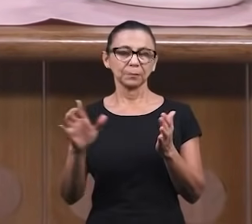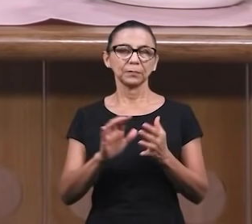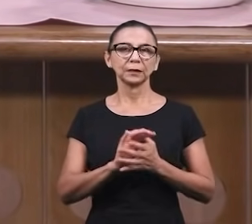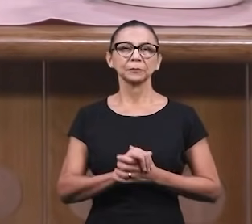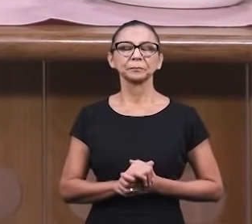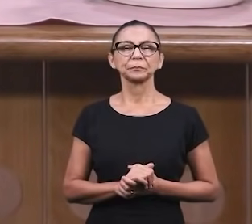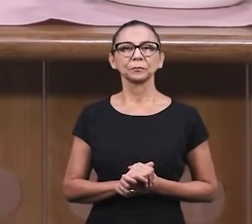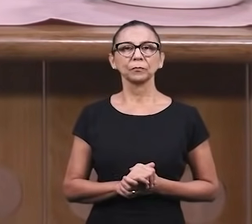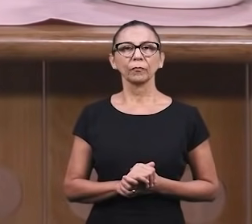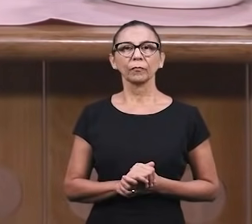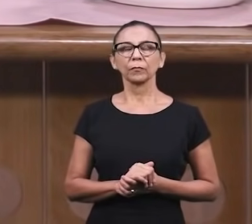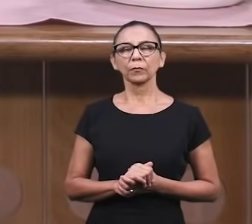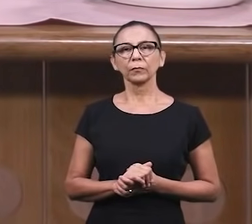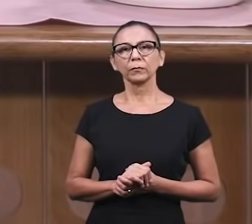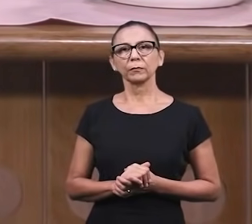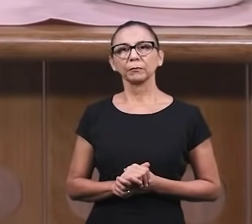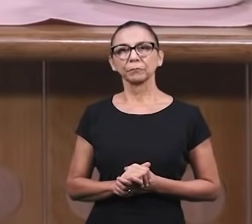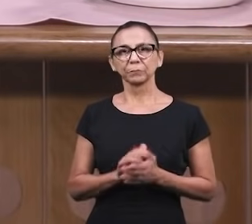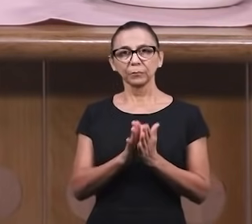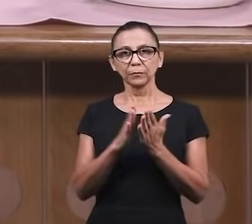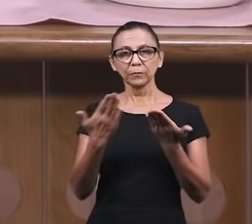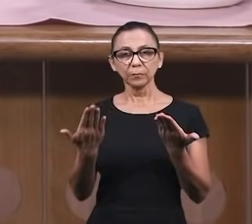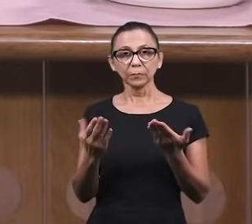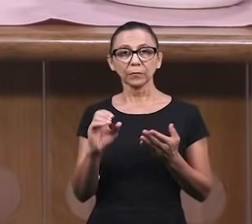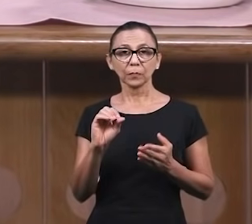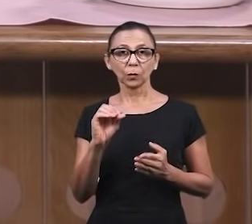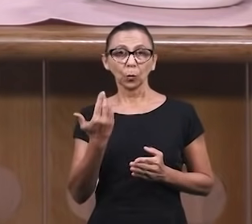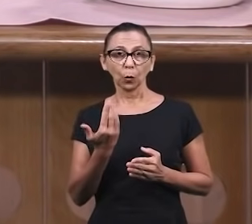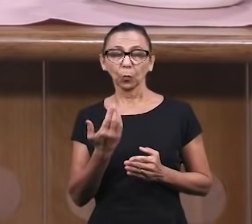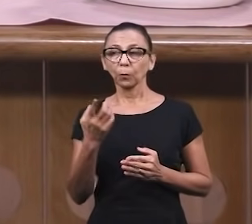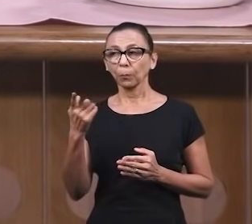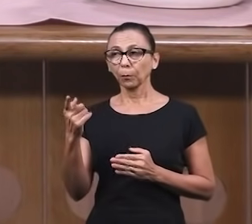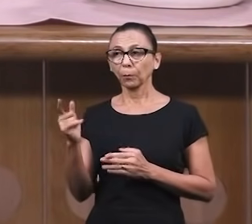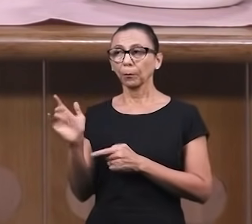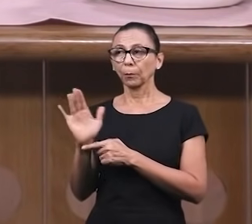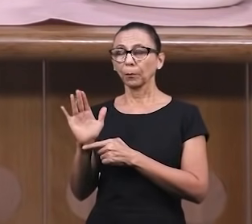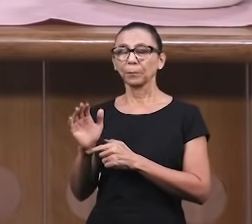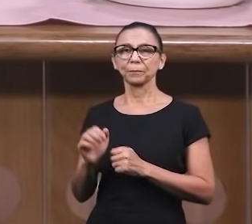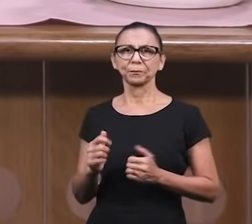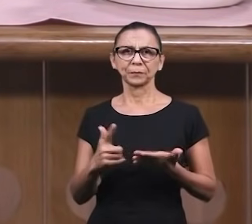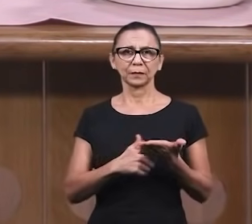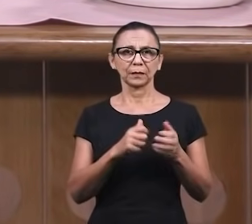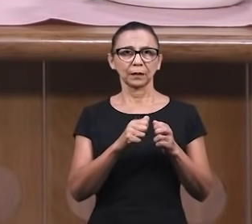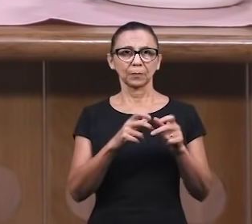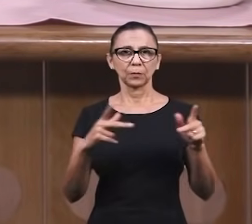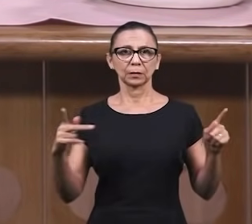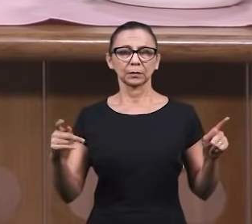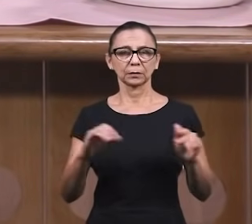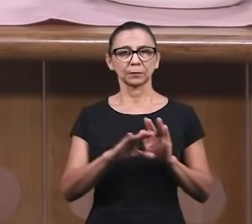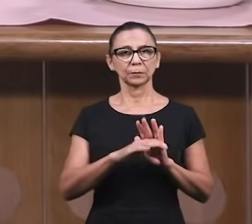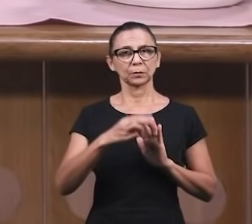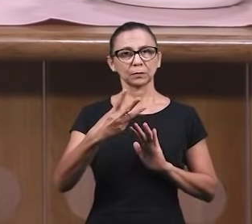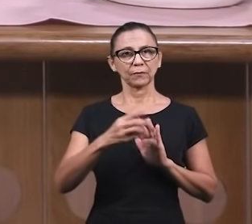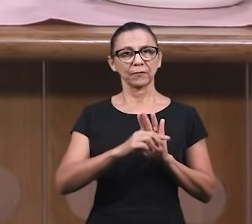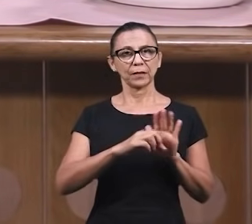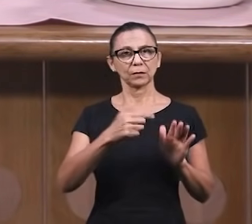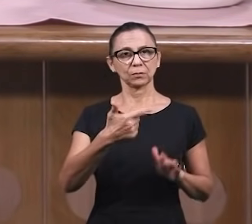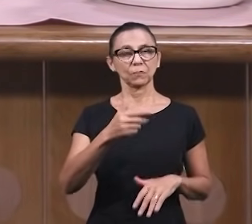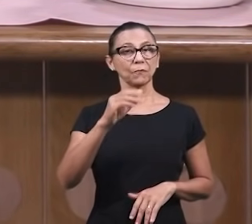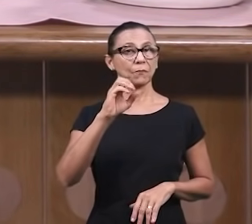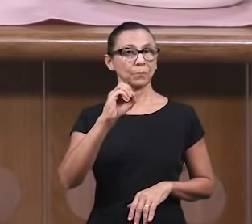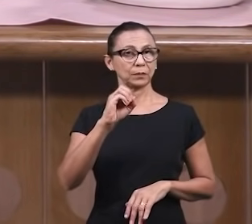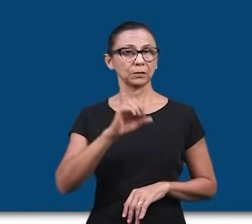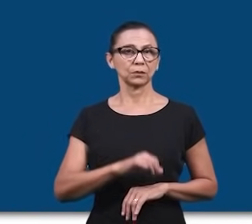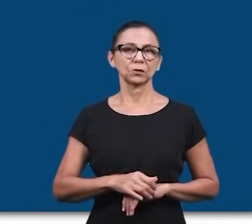pode também ler no texto que vai ser projetado aqui. Livro do Apocalipse, capítulo 3, verso